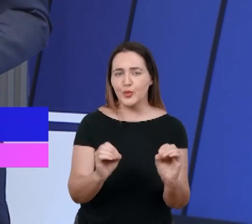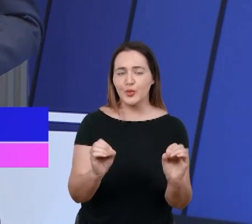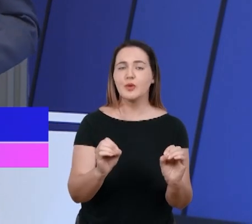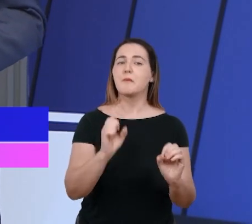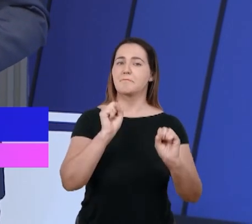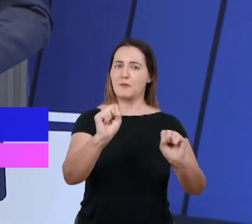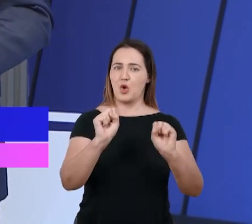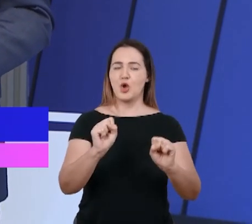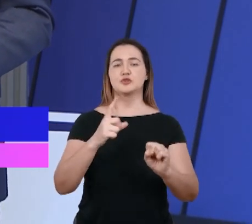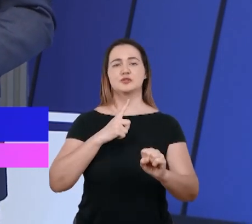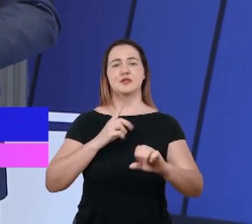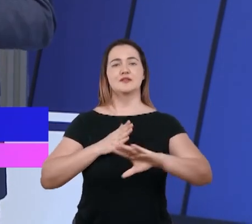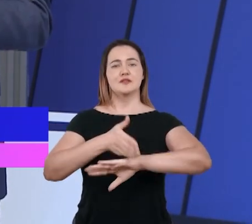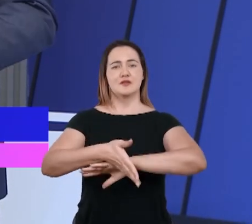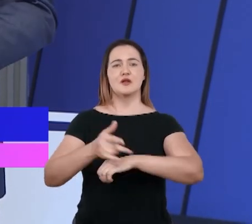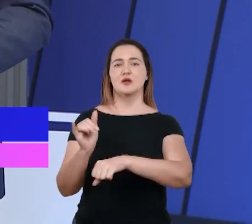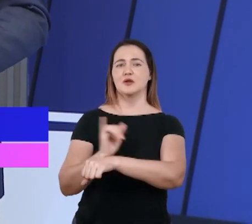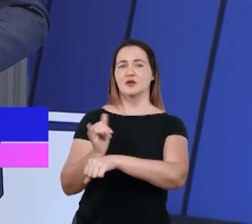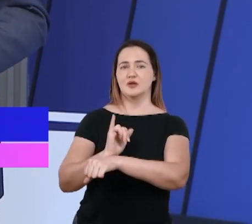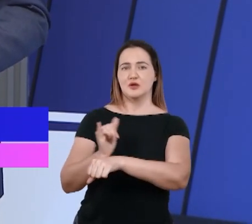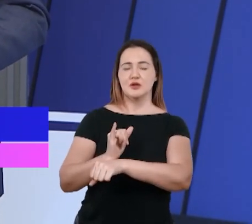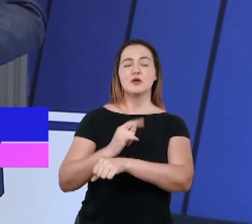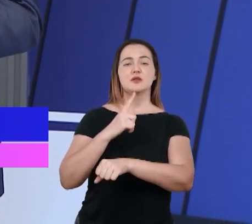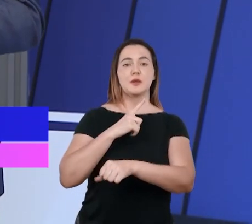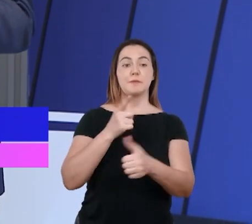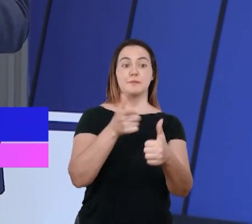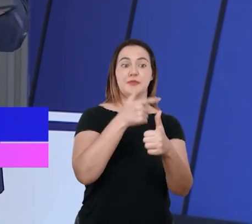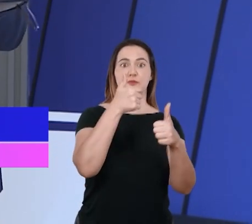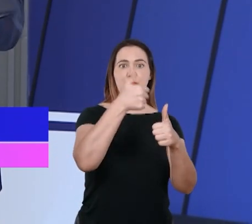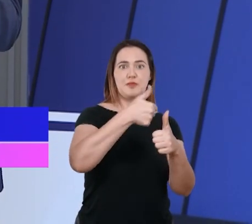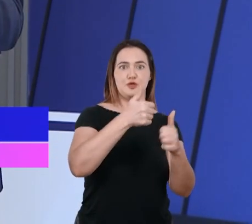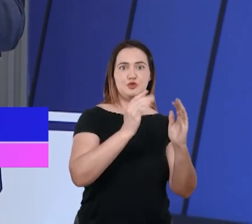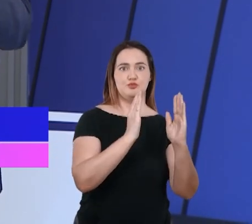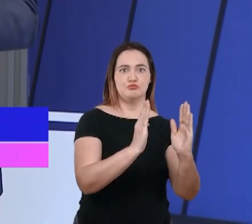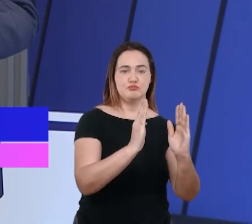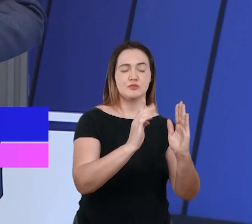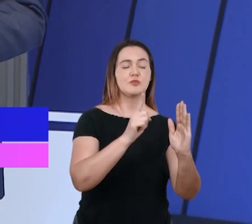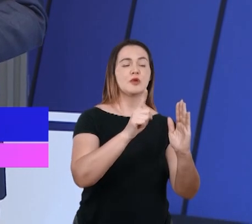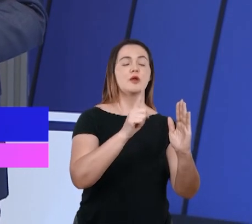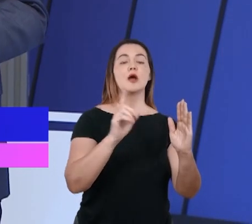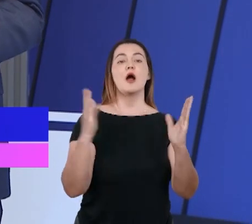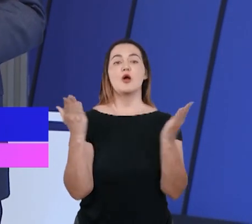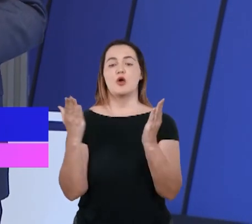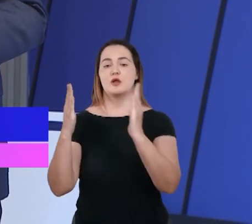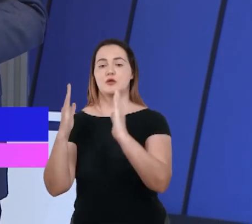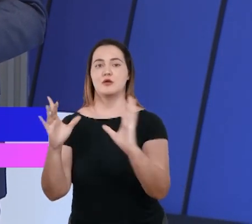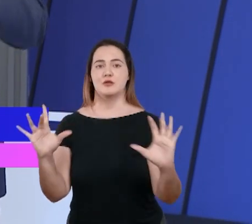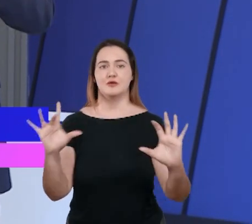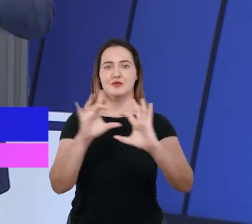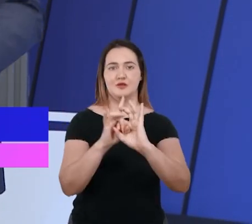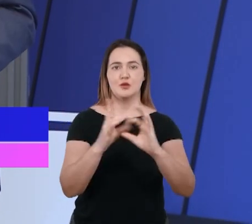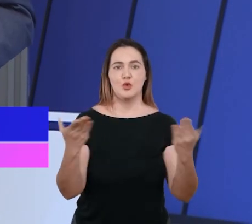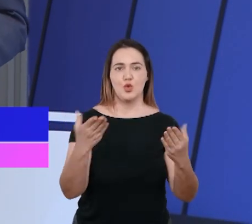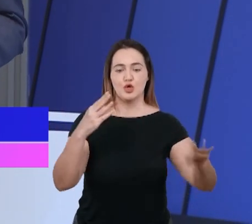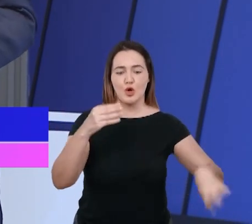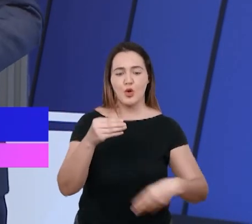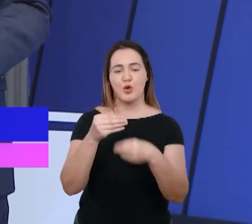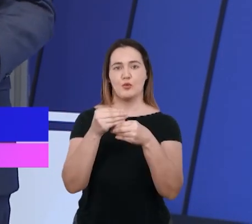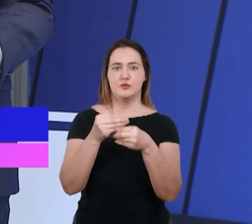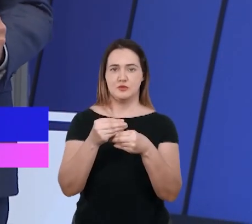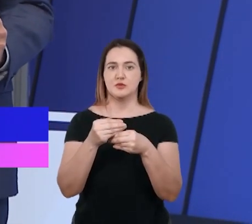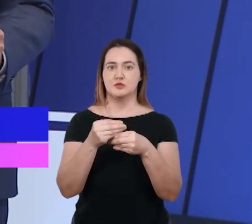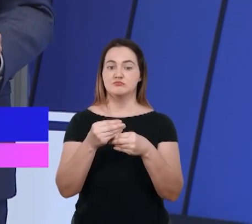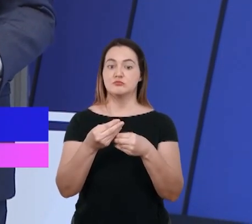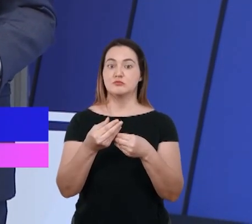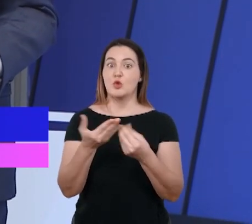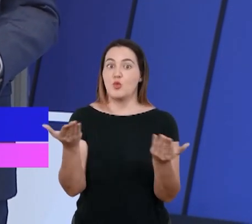passada, depois você vai lá, assiste o programa, porque esses dois temas, eles estão conectados. Hoje, vamos